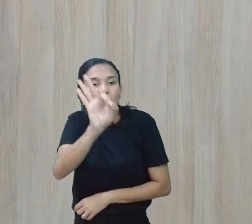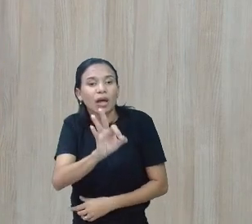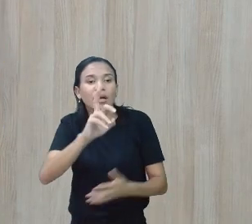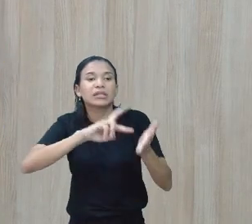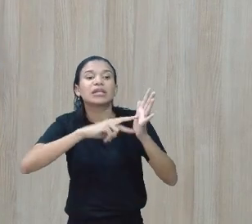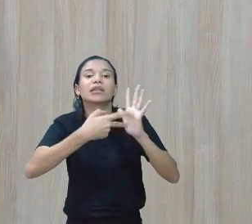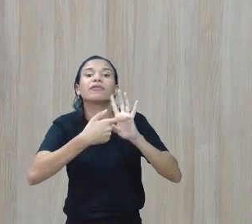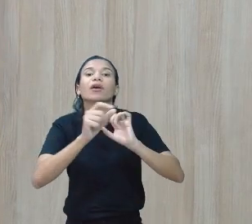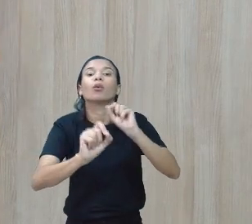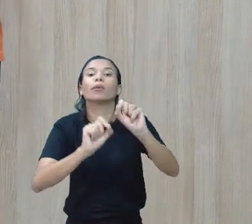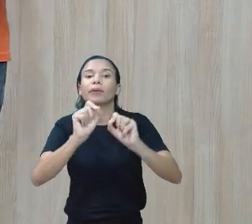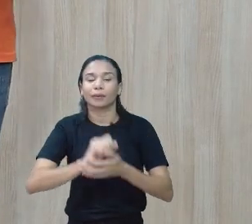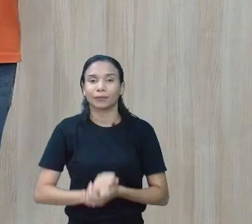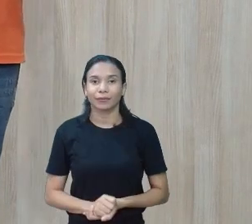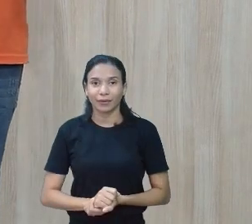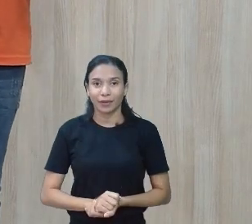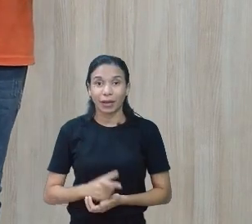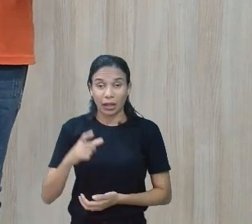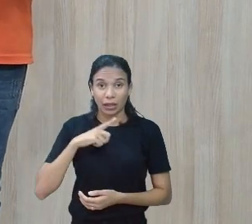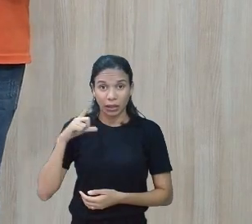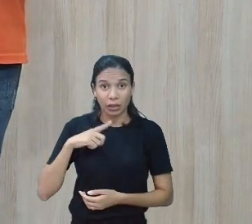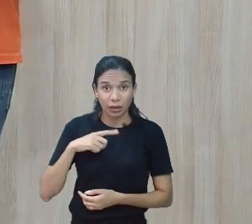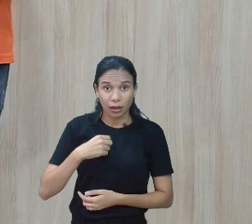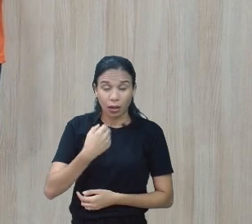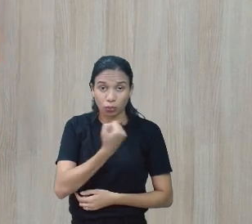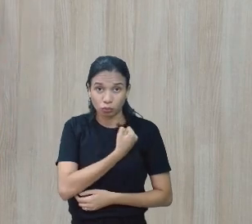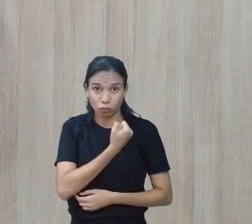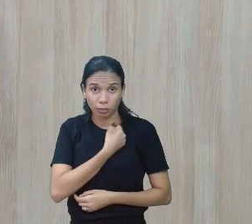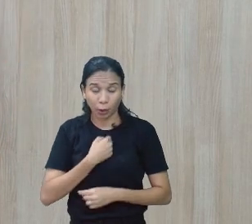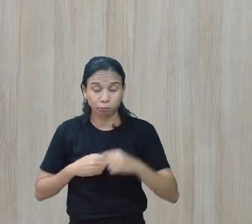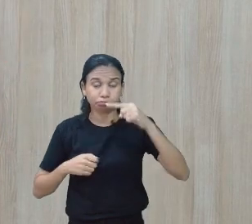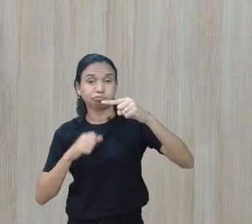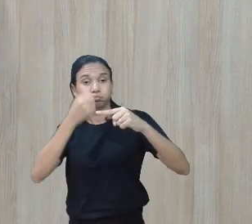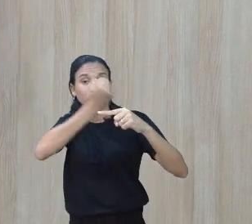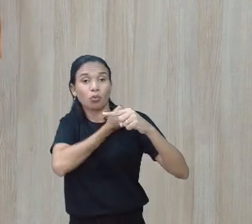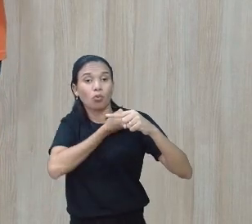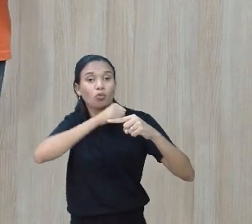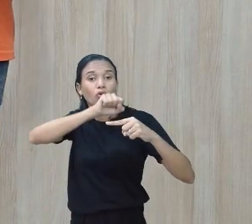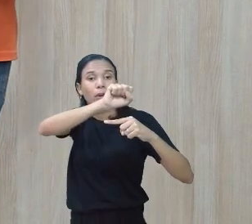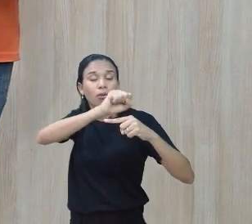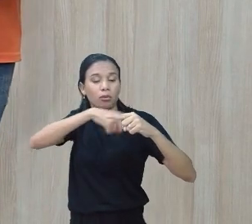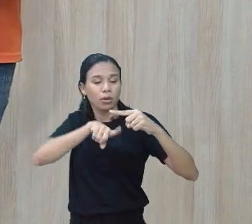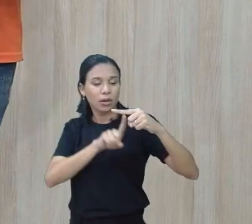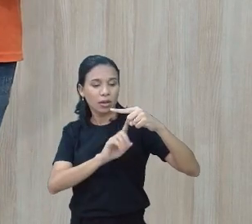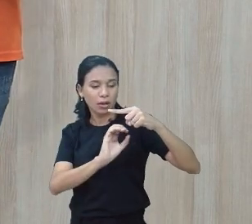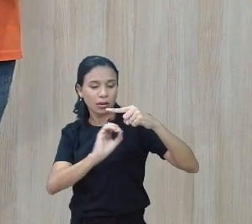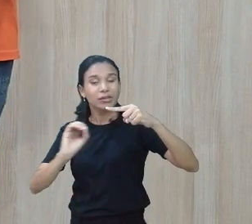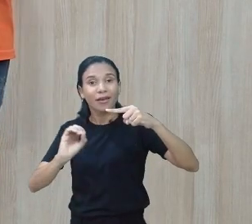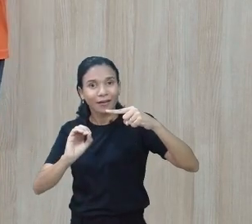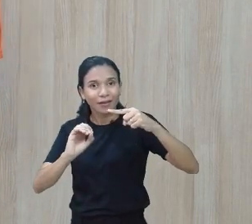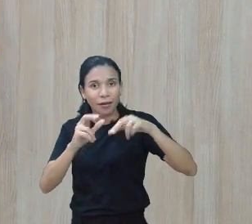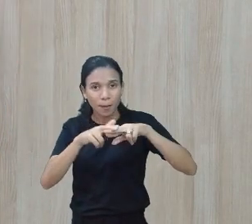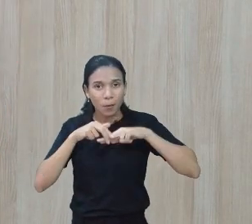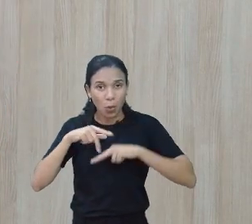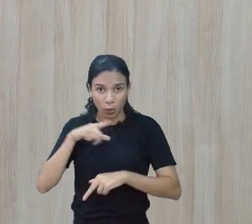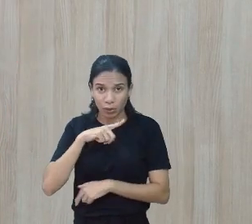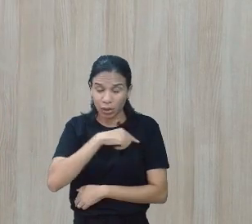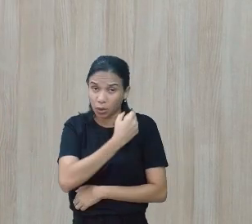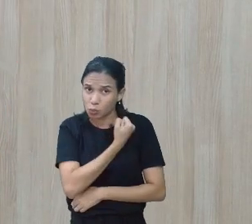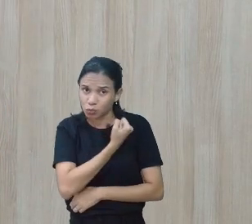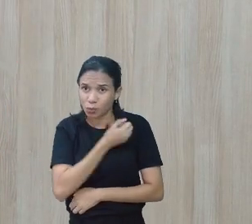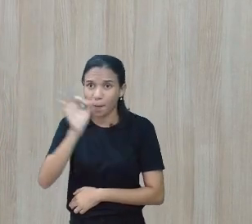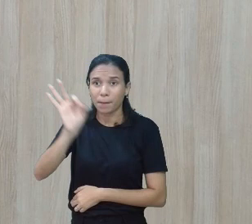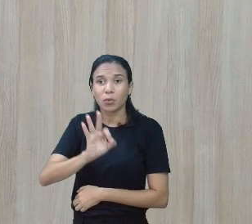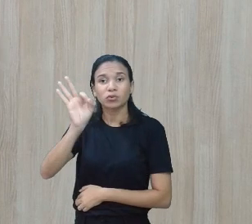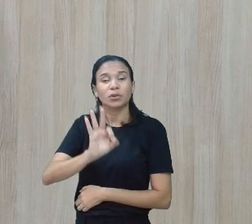o quê? Ele indica sobre 100. Então, quando eu tenho um número em forma de porcentagem, o